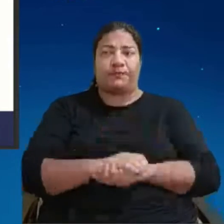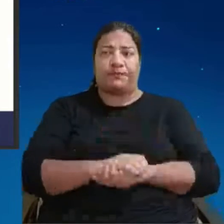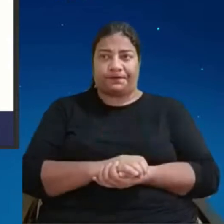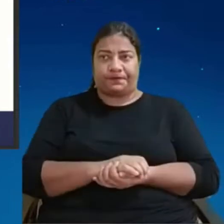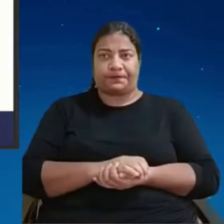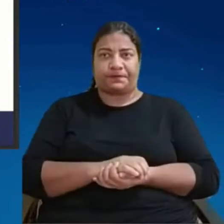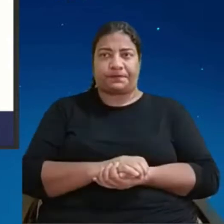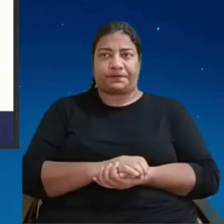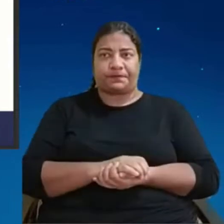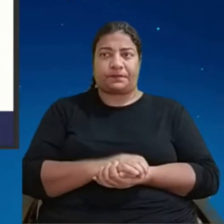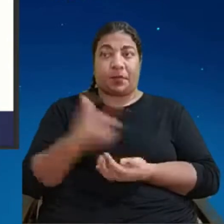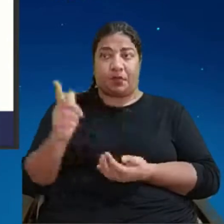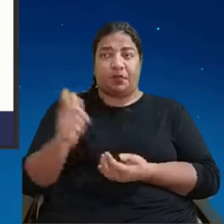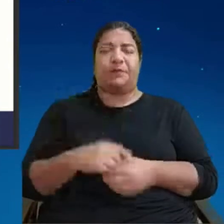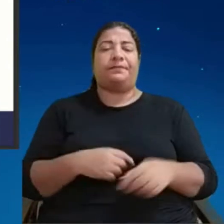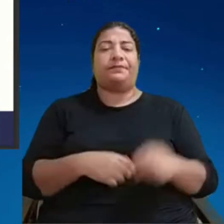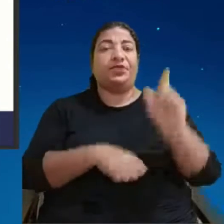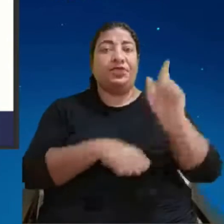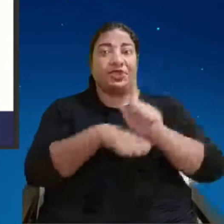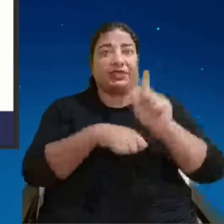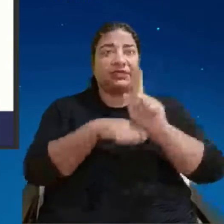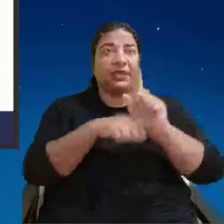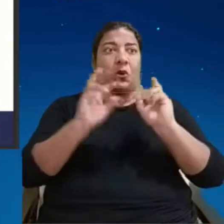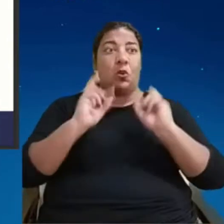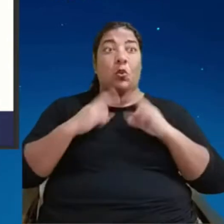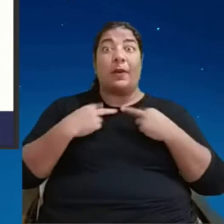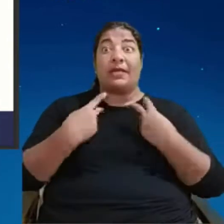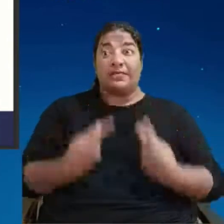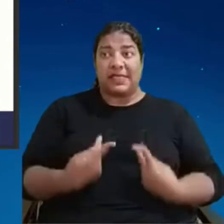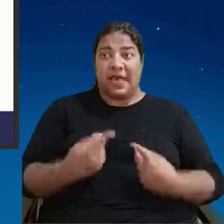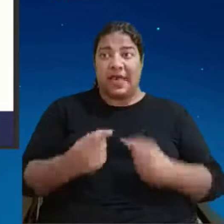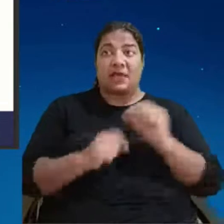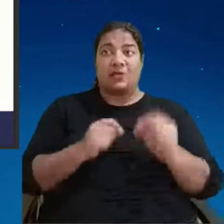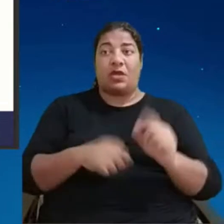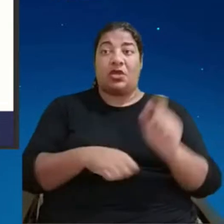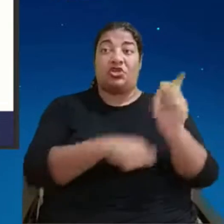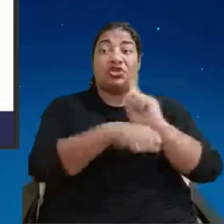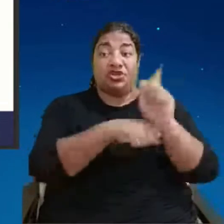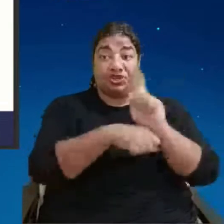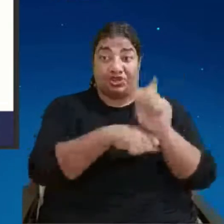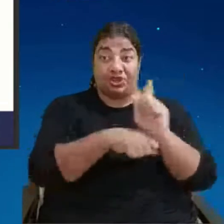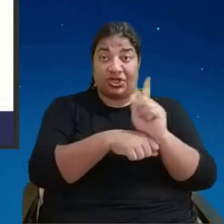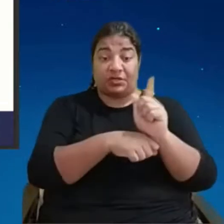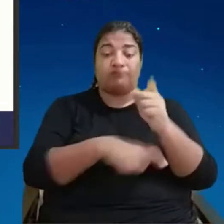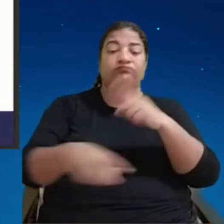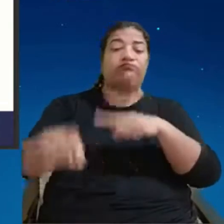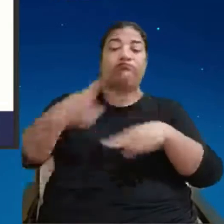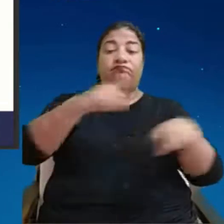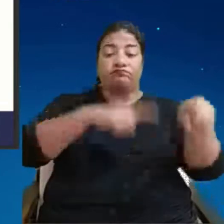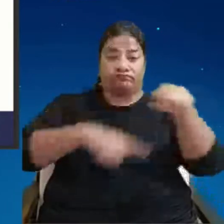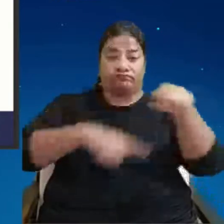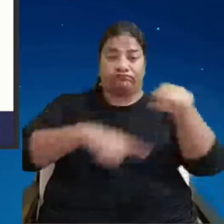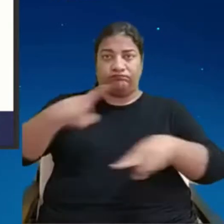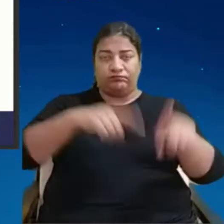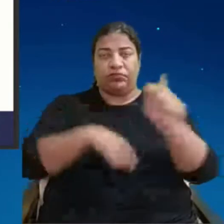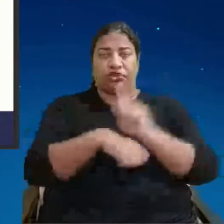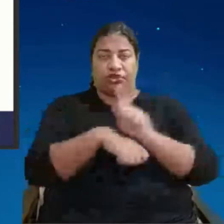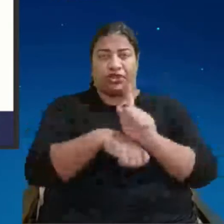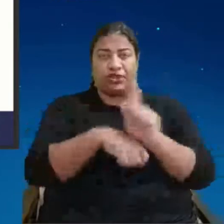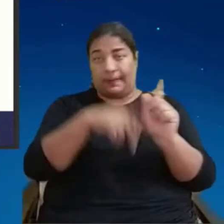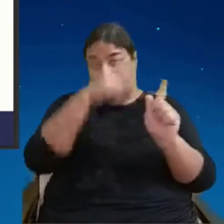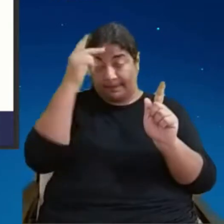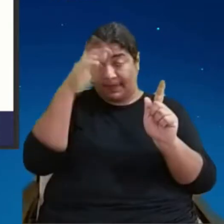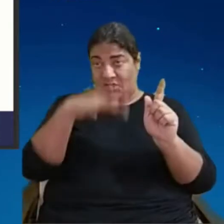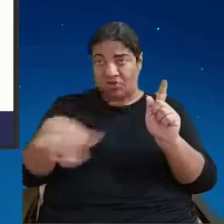Gestão humanizada tem que gerir, ou seja, a gente tem que gerenciar as pessoas,